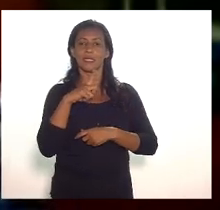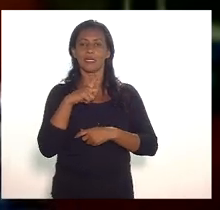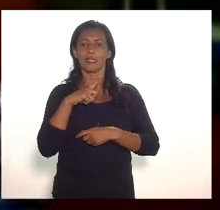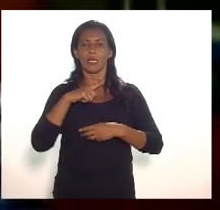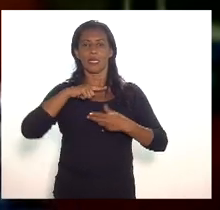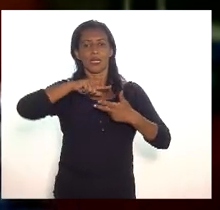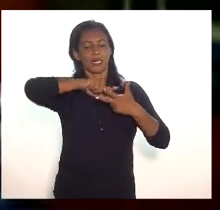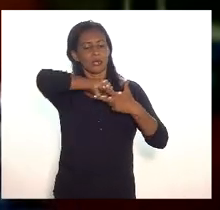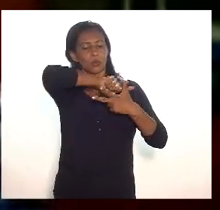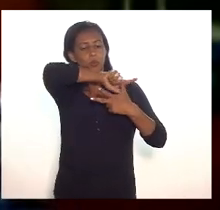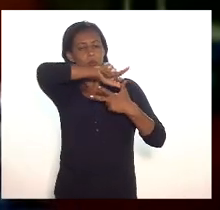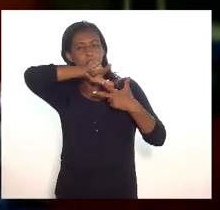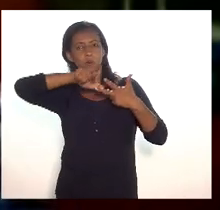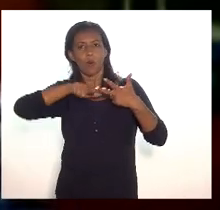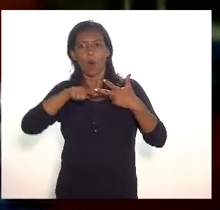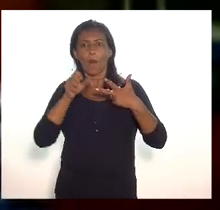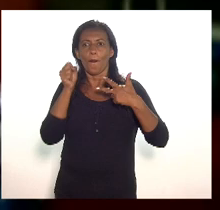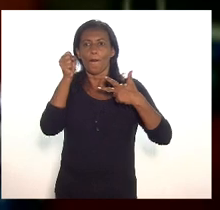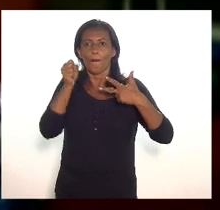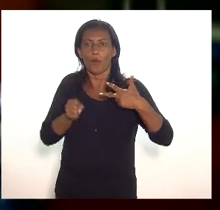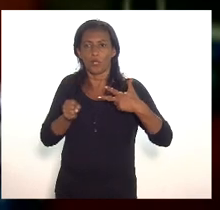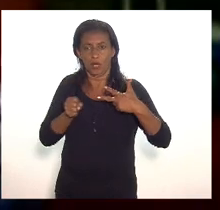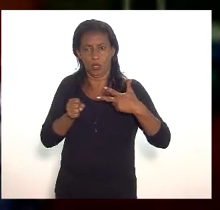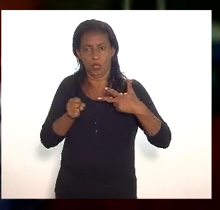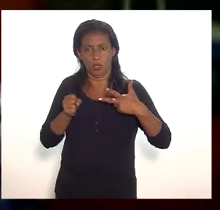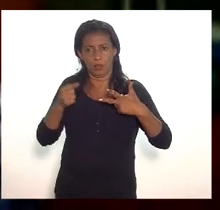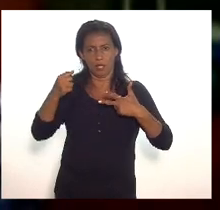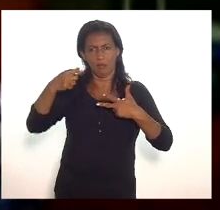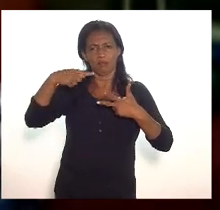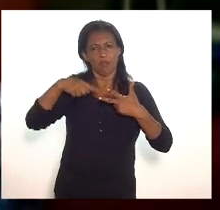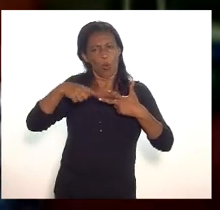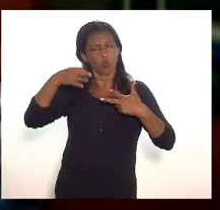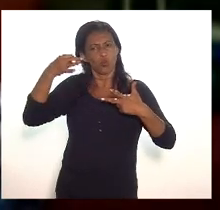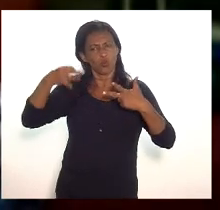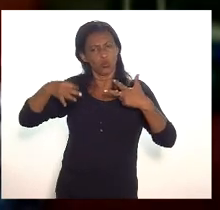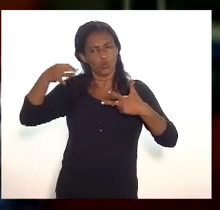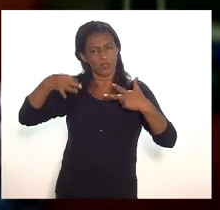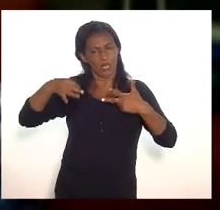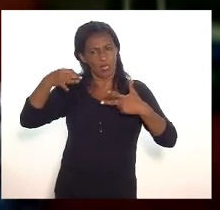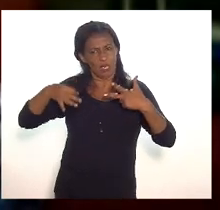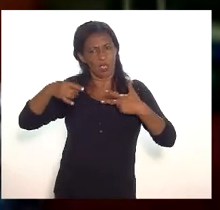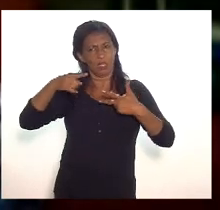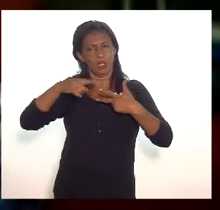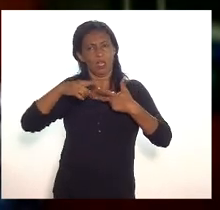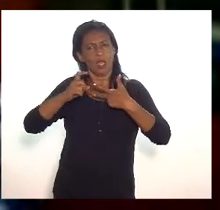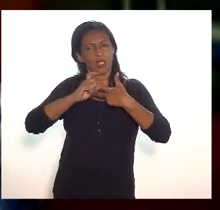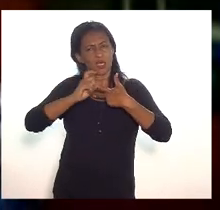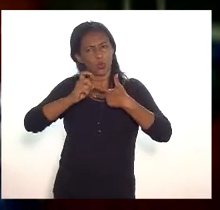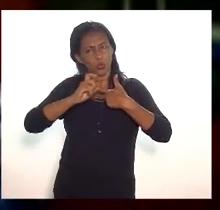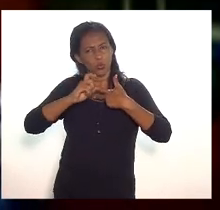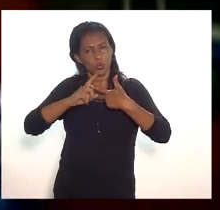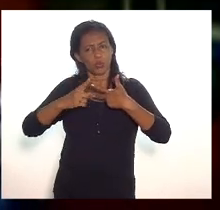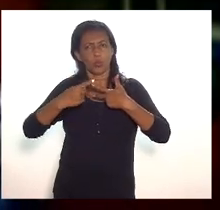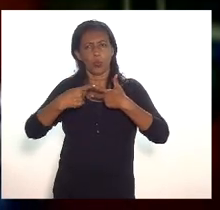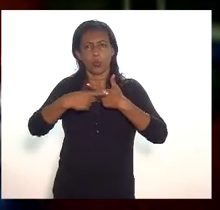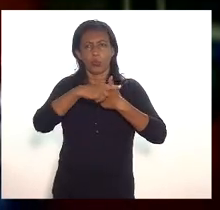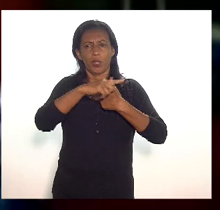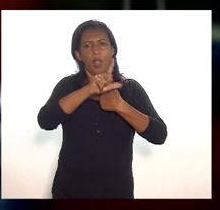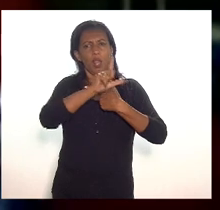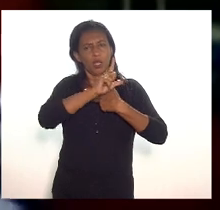poderes. Os poderes. Né? Poder judiciário, poder executivo,